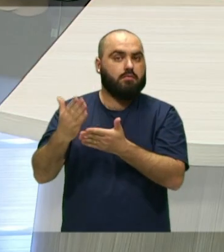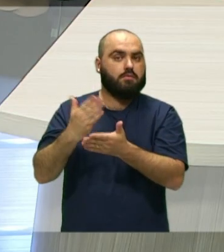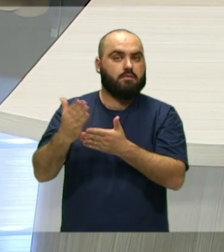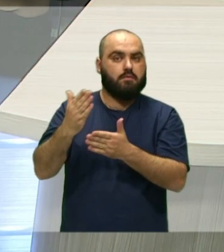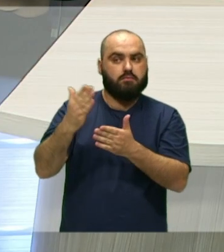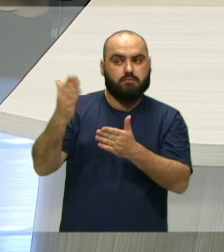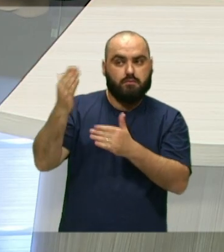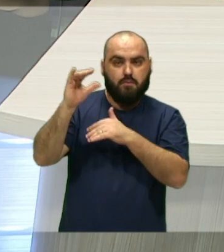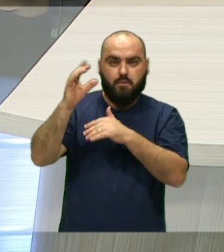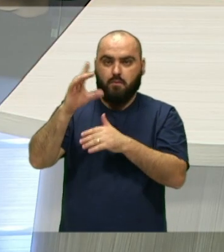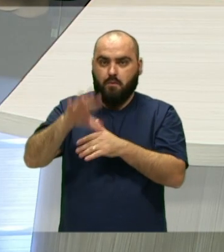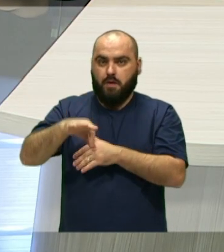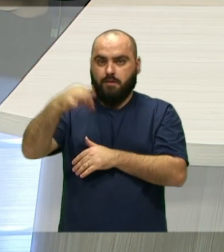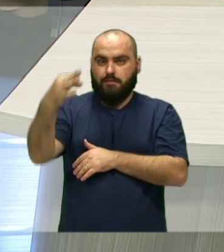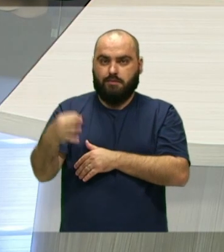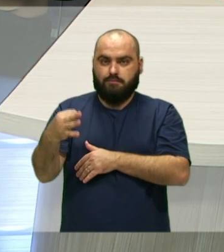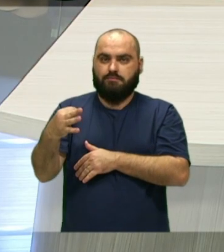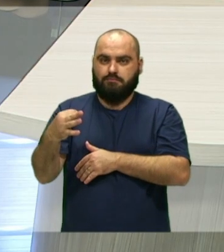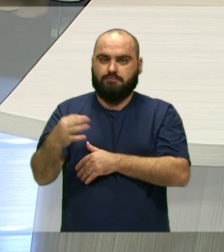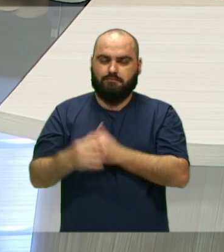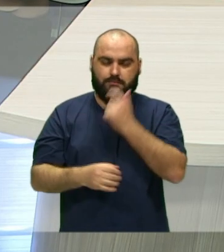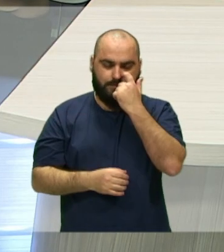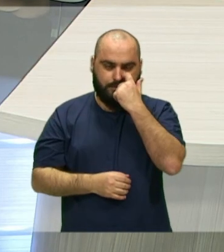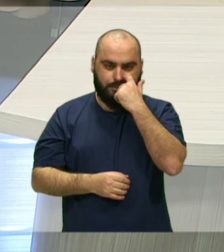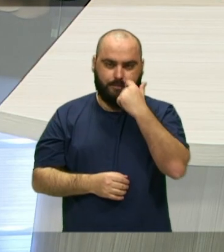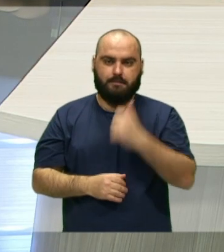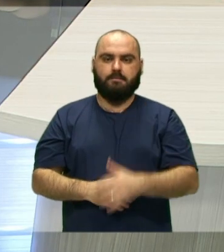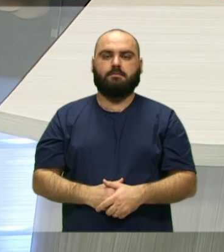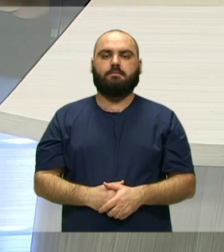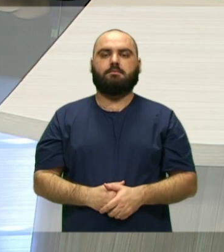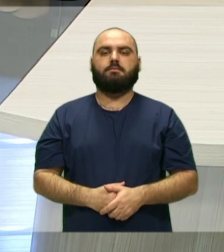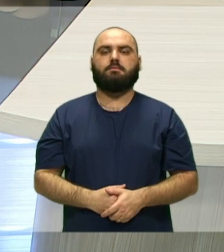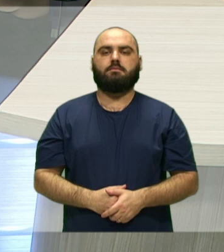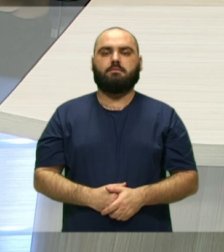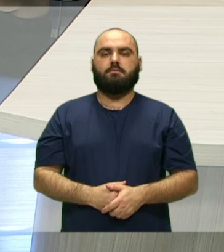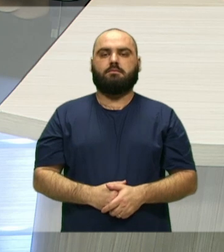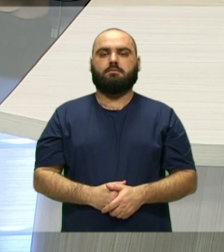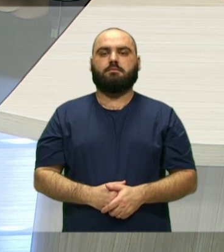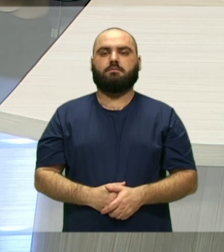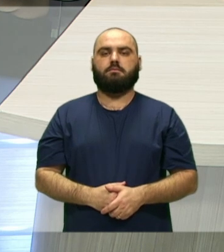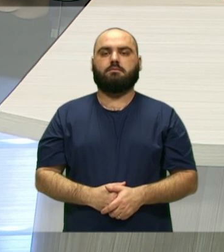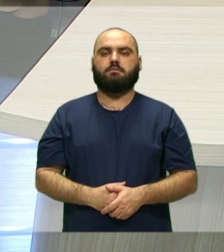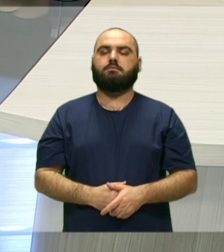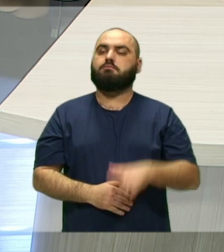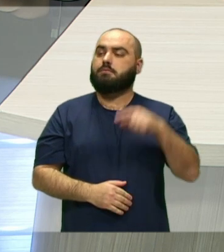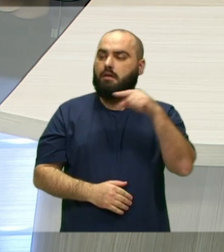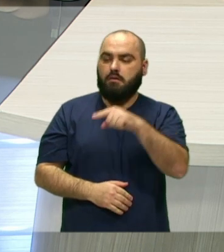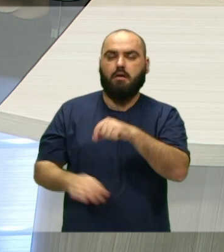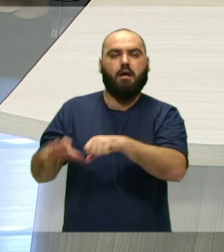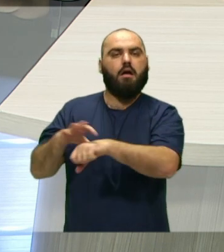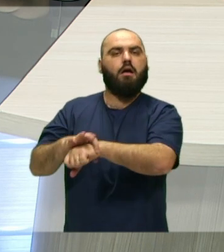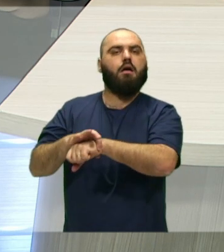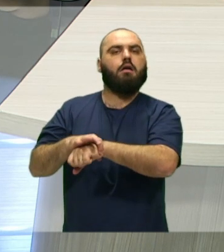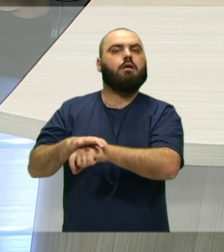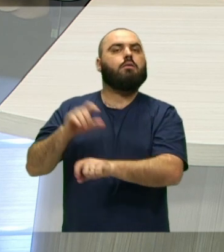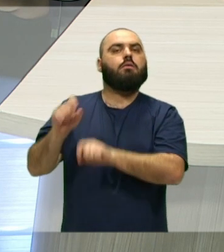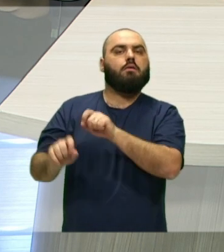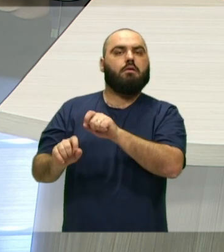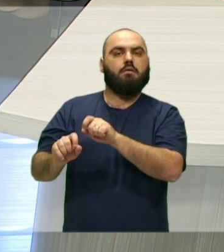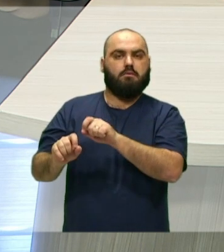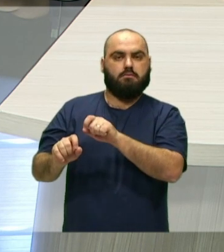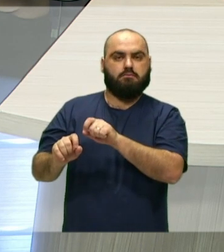energética né que na época foi a implantação da Usina eh que garante ali um uma